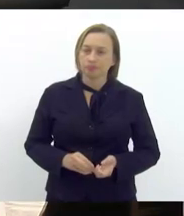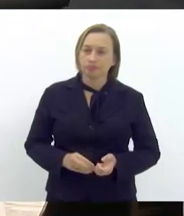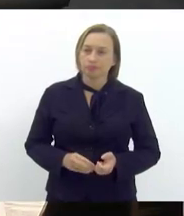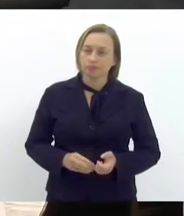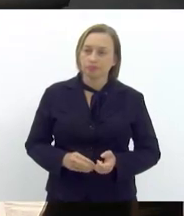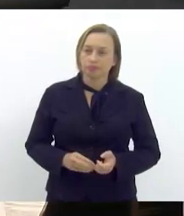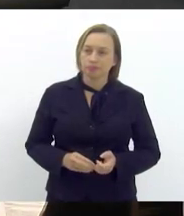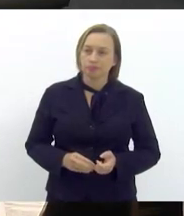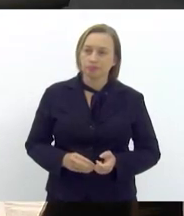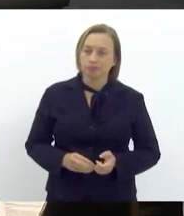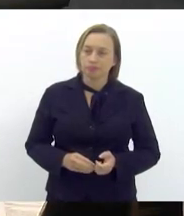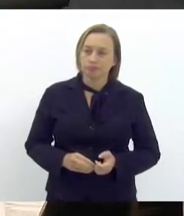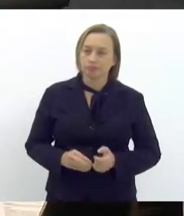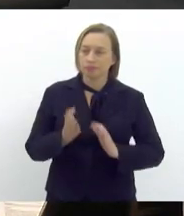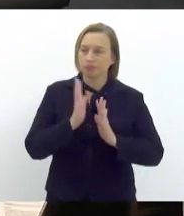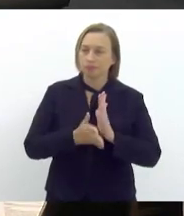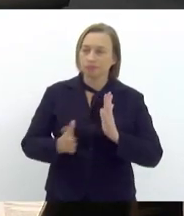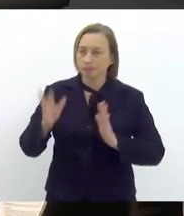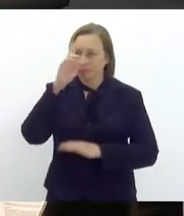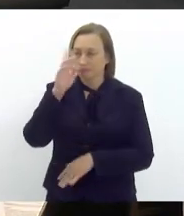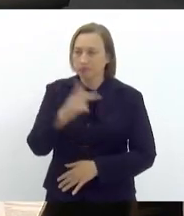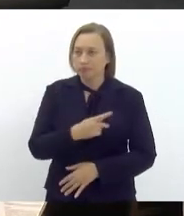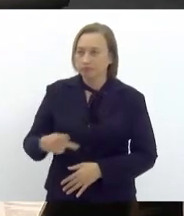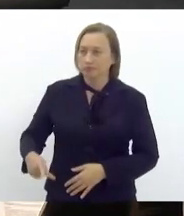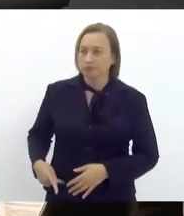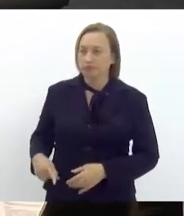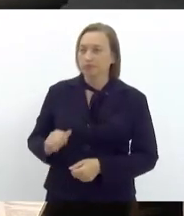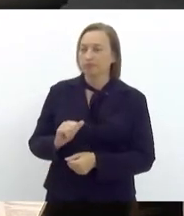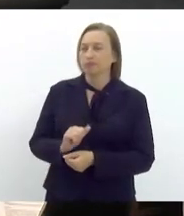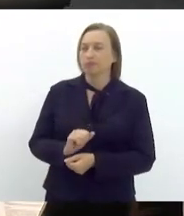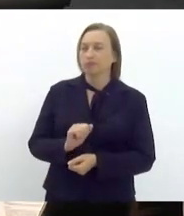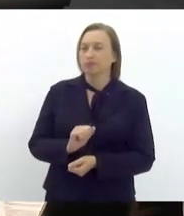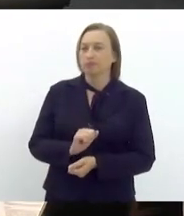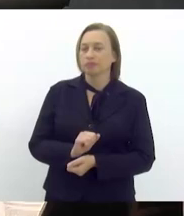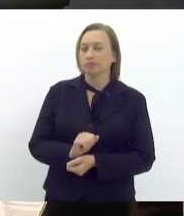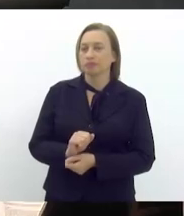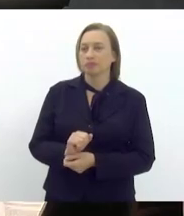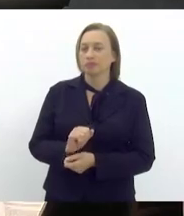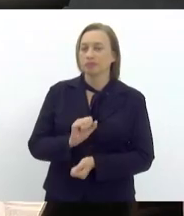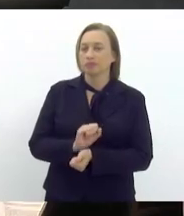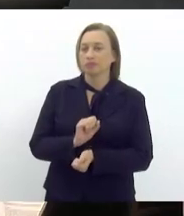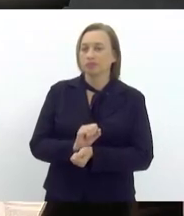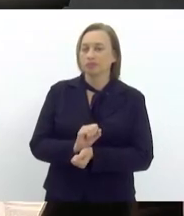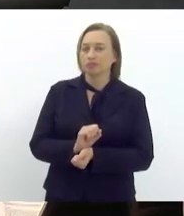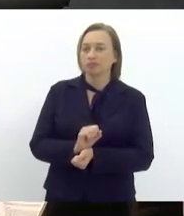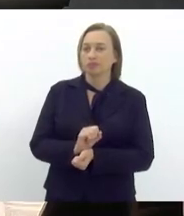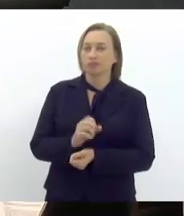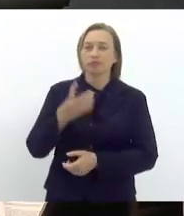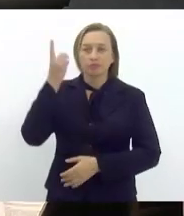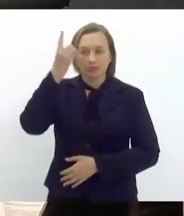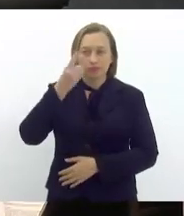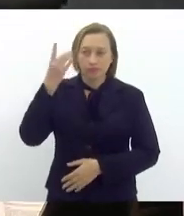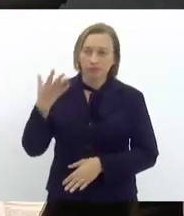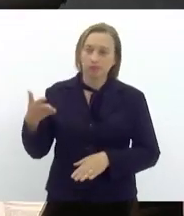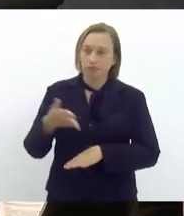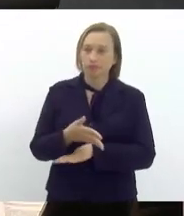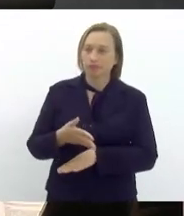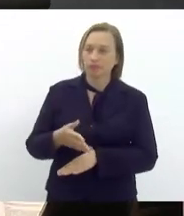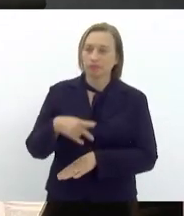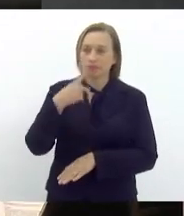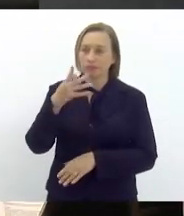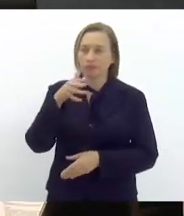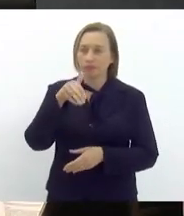pela ordem seu presidente só enquanto o deputado não vem eu quero declarar